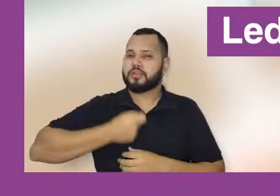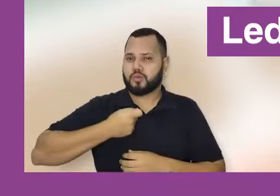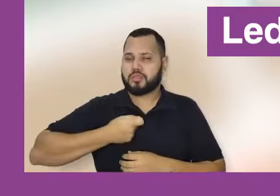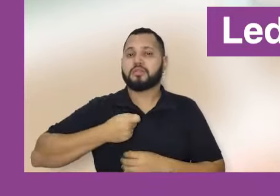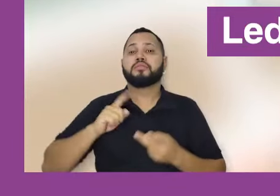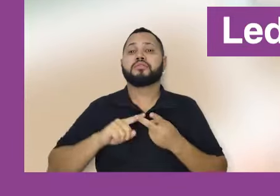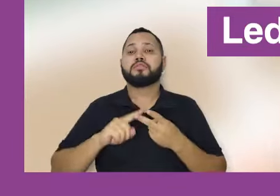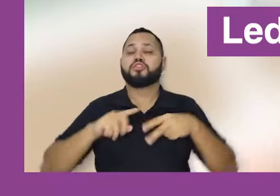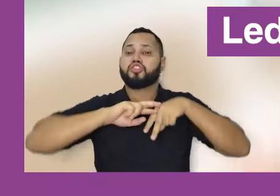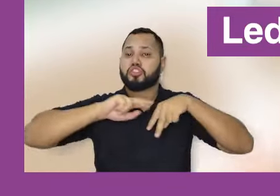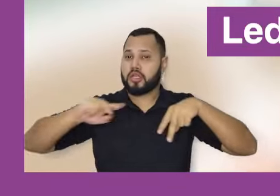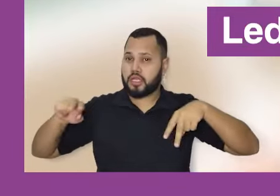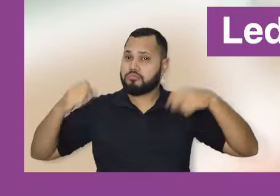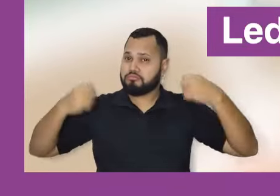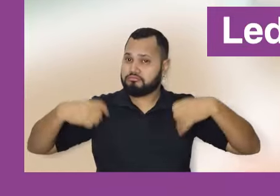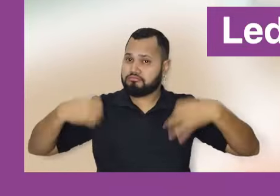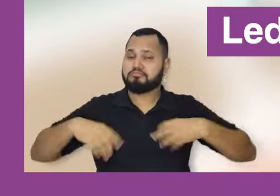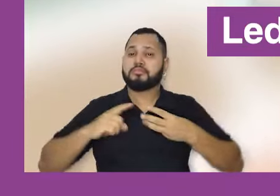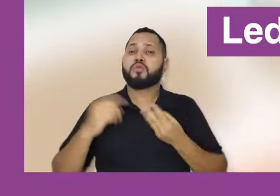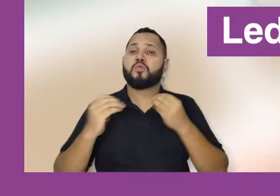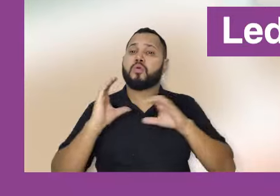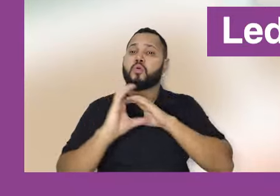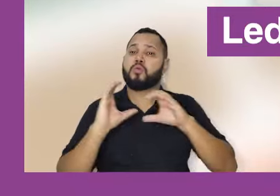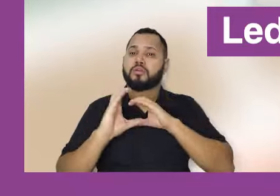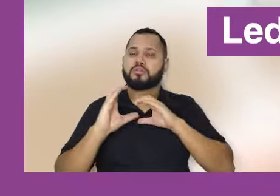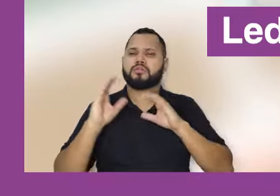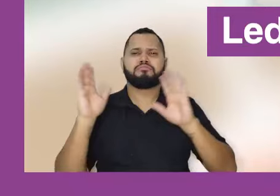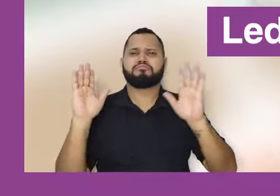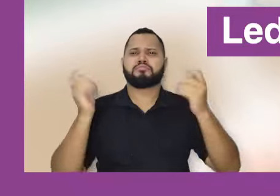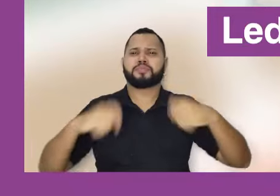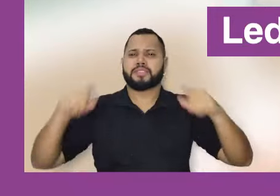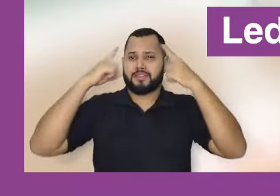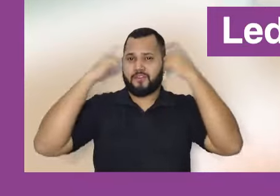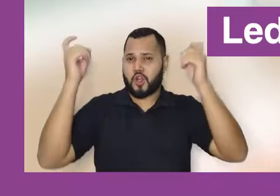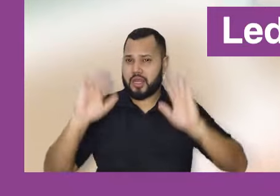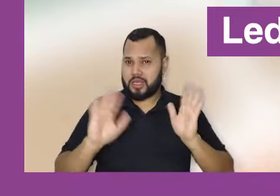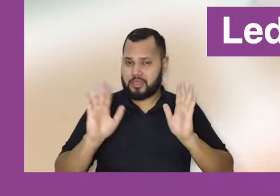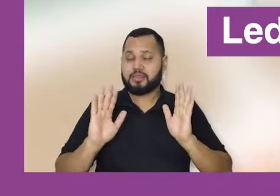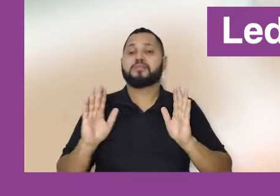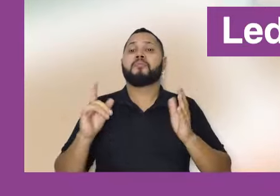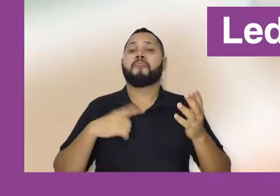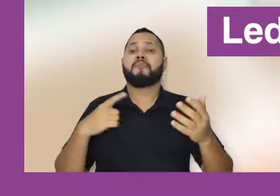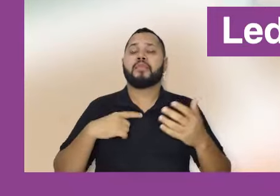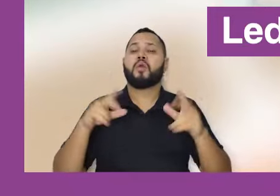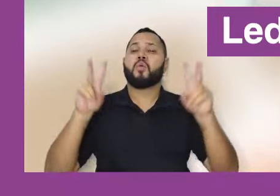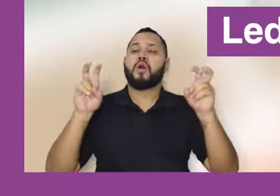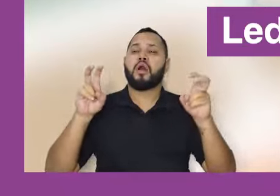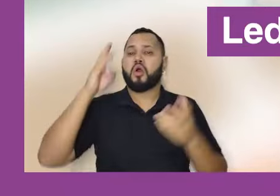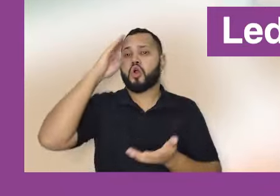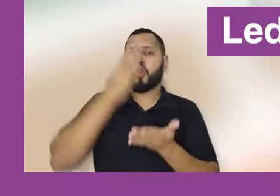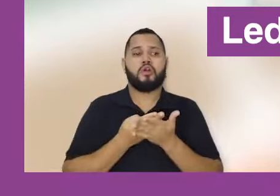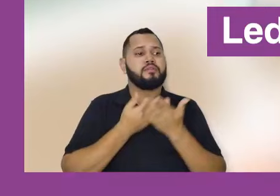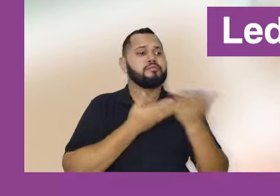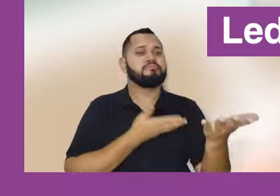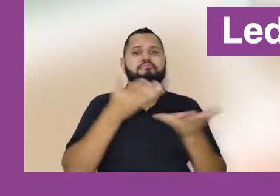a gente fala sobre gênero a gente fala sobre comunicação não violenta a gente cria espaços de confiança onde